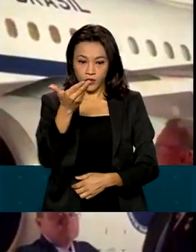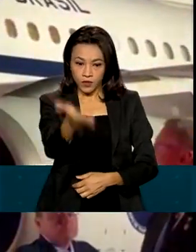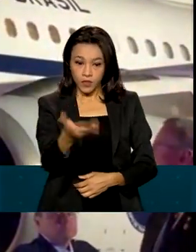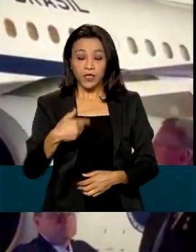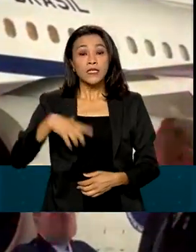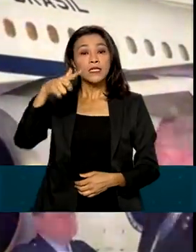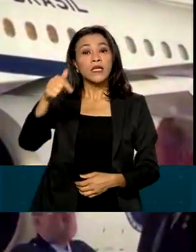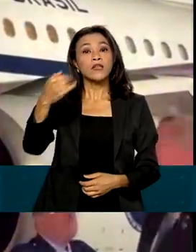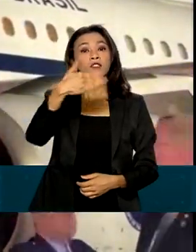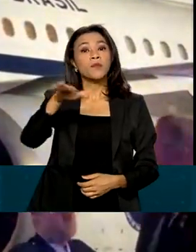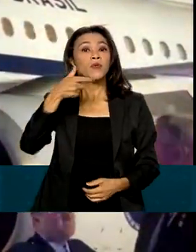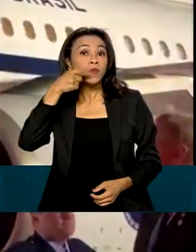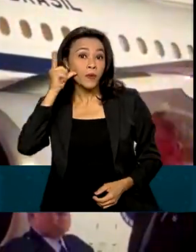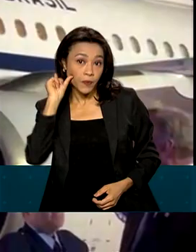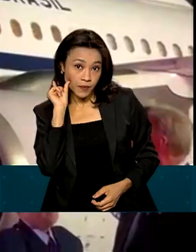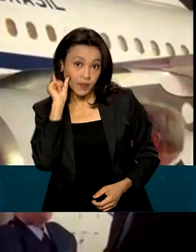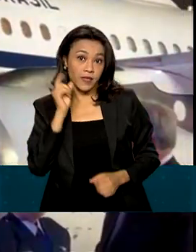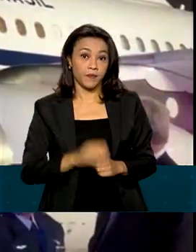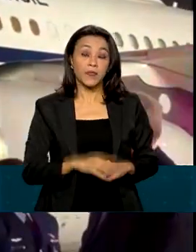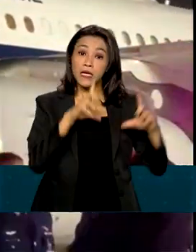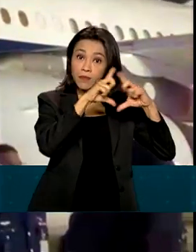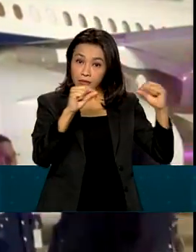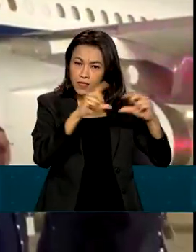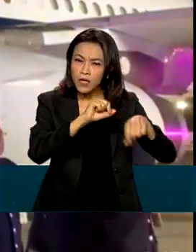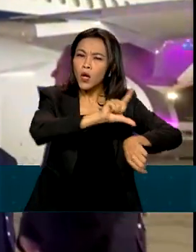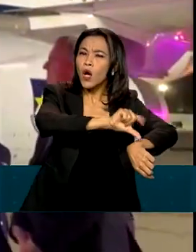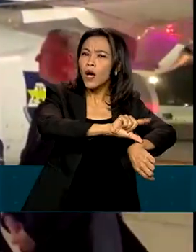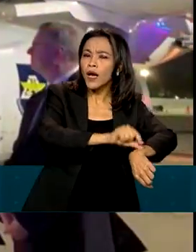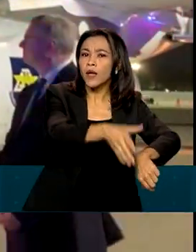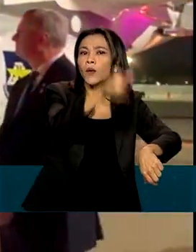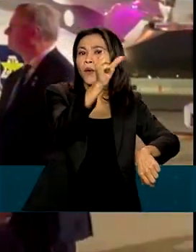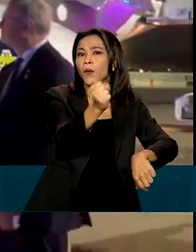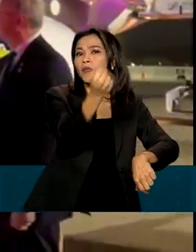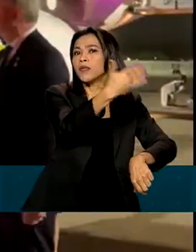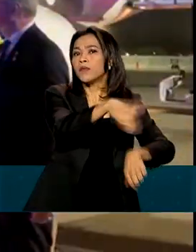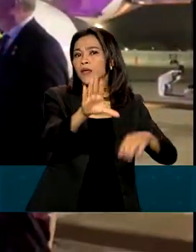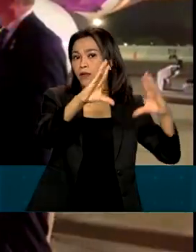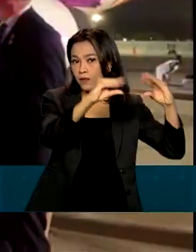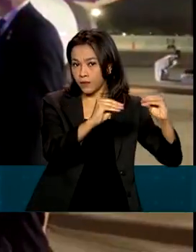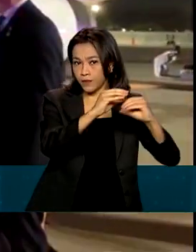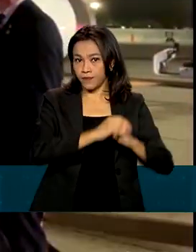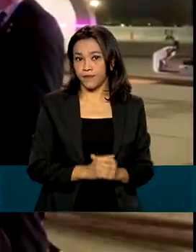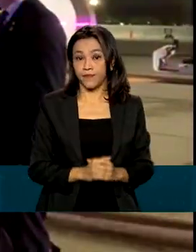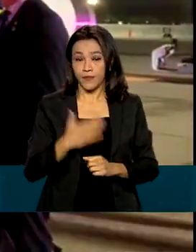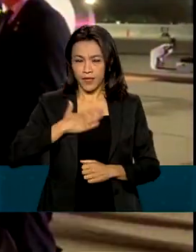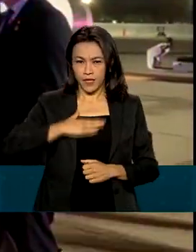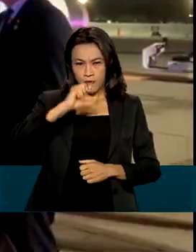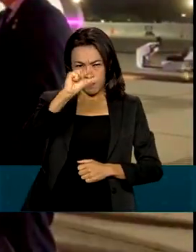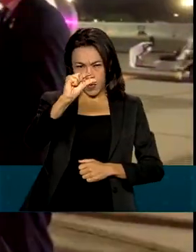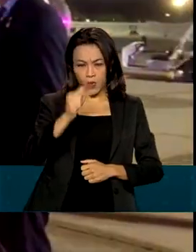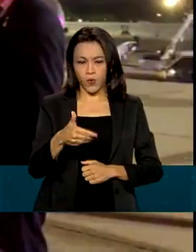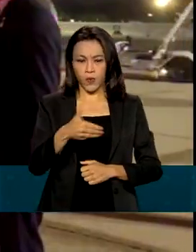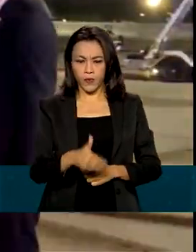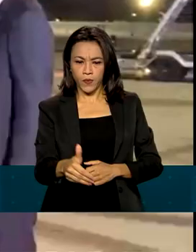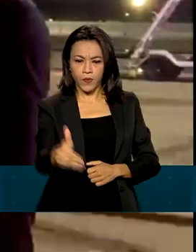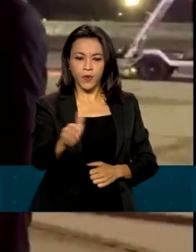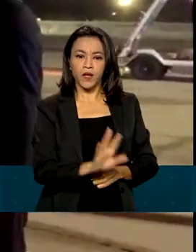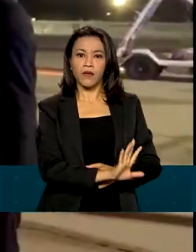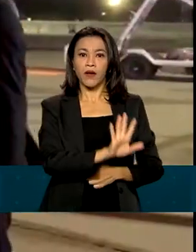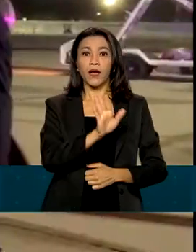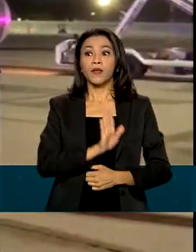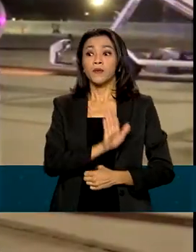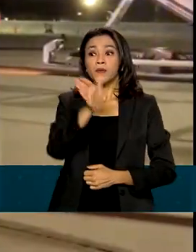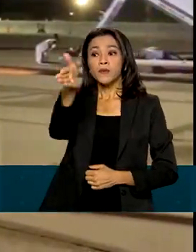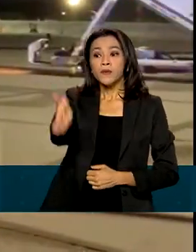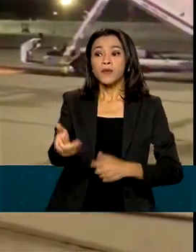de ontem, horário local. No horário de Brasília, às 8h30 da noite. Daqui a pouco ele deve sair para a sede da ONU.